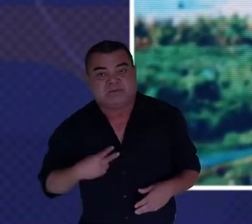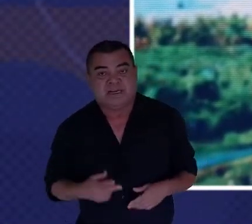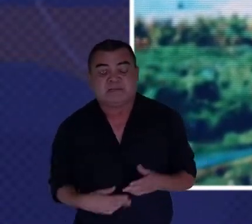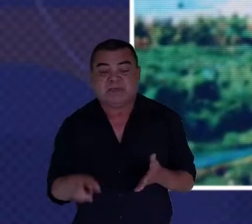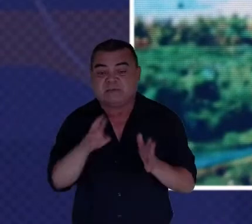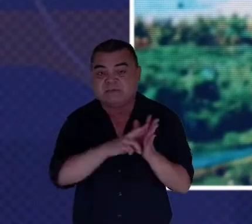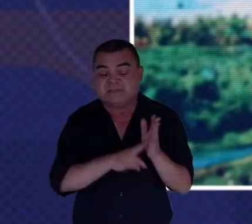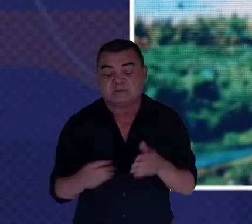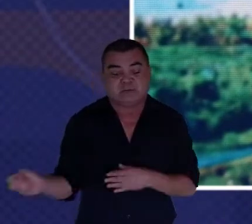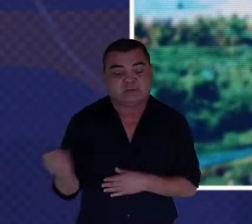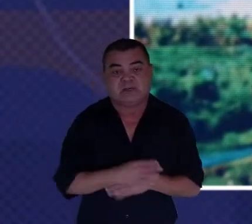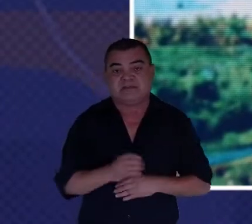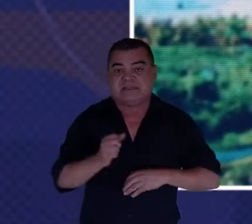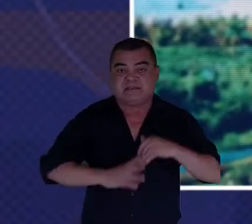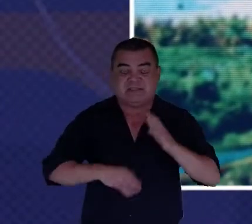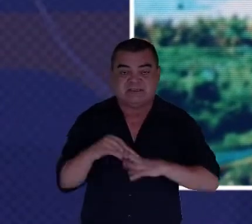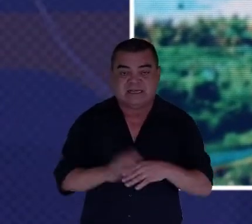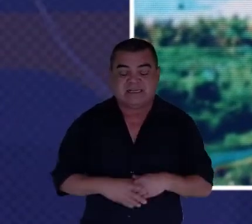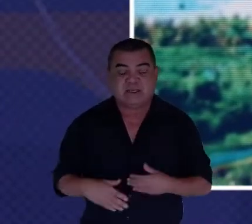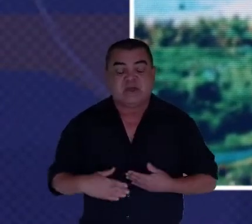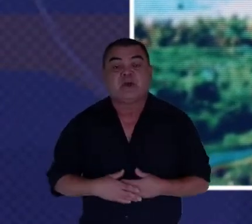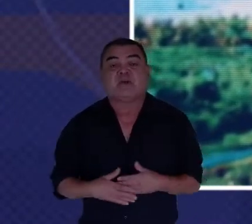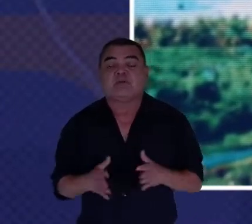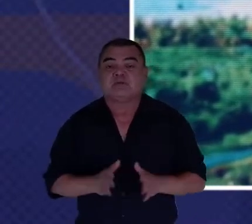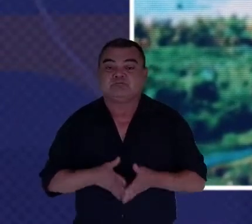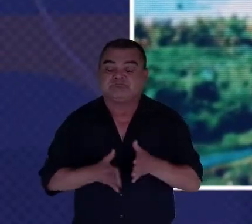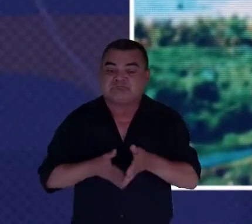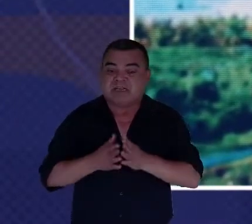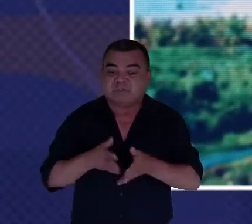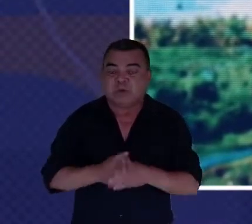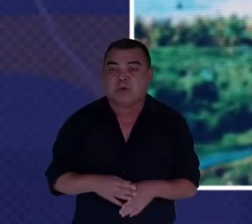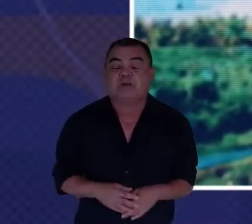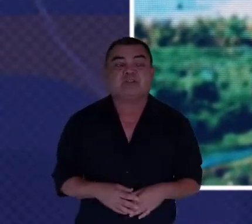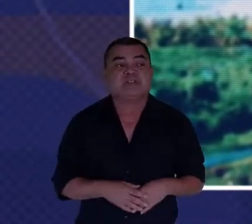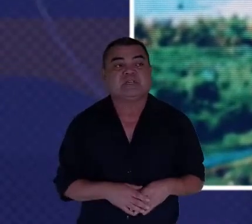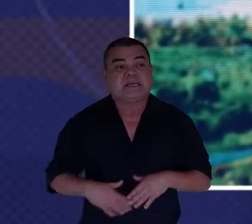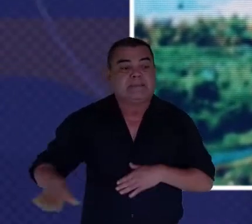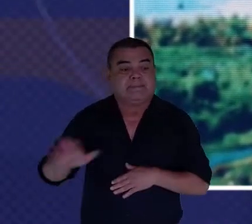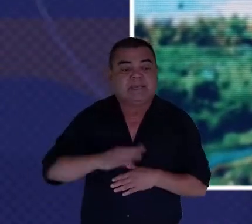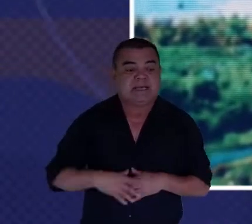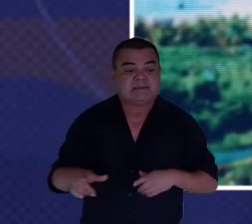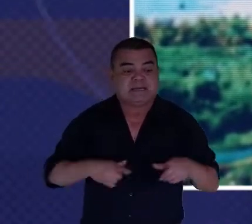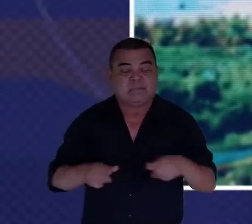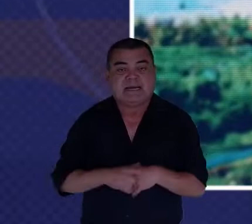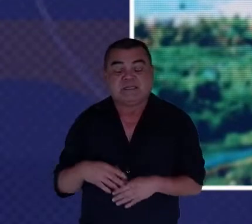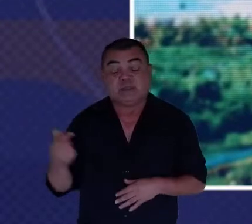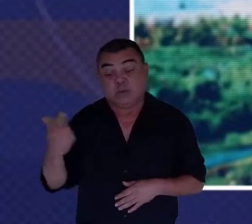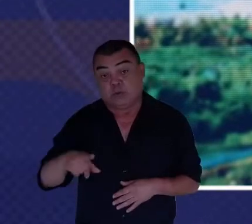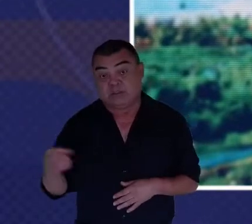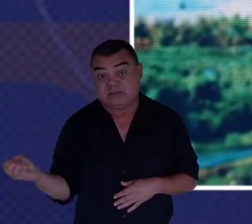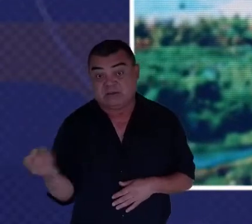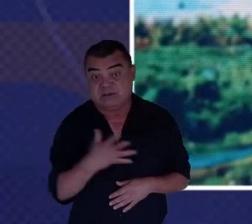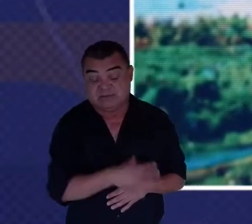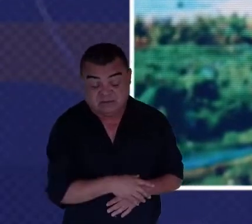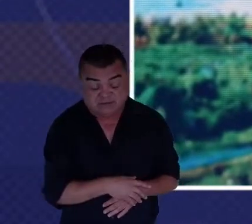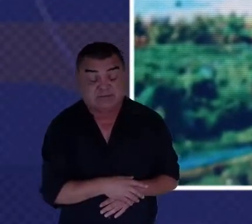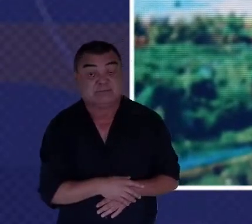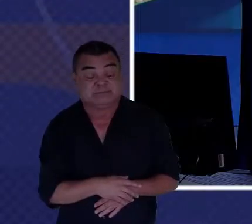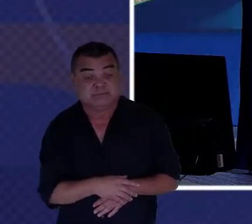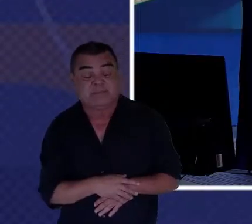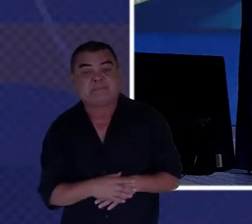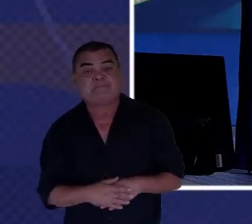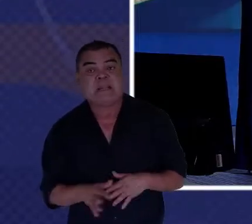regulamentação de novas atividades como o transporte por aplicativos é tudo novo mercado de trabalho e outras inovações também venham a surgir